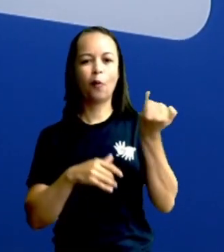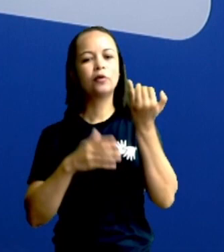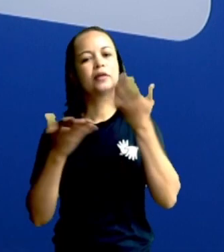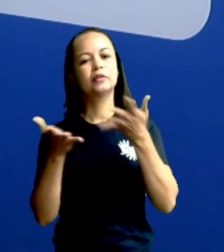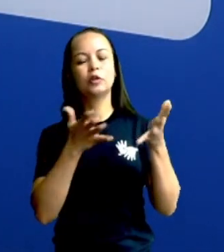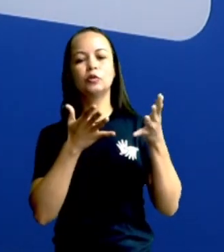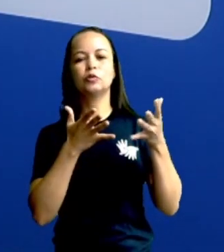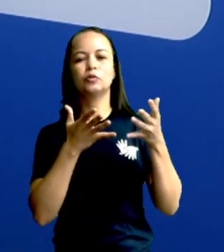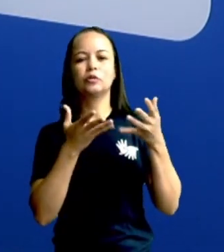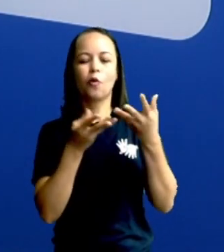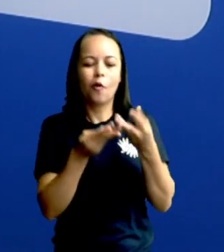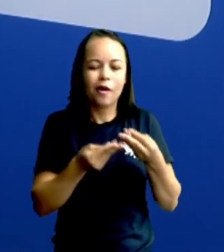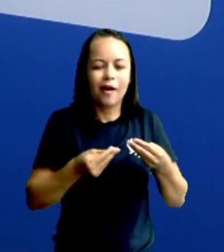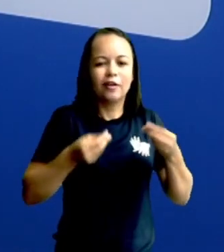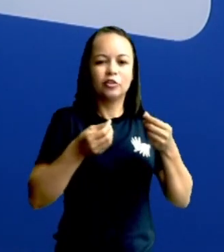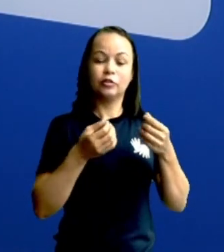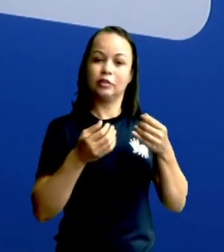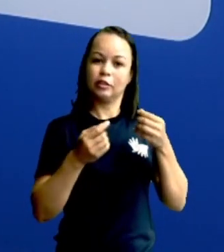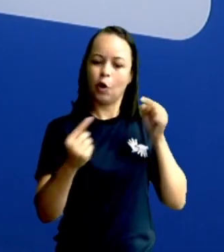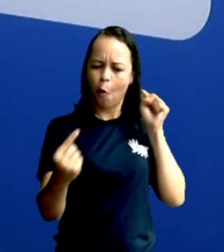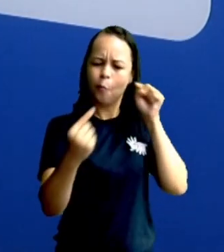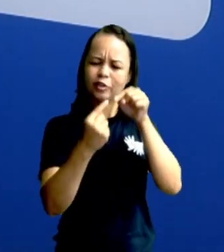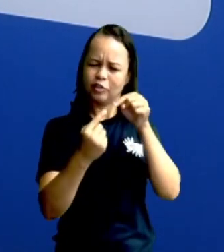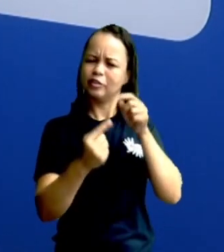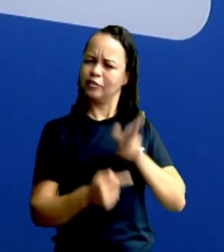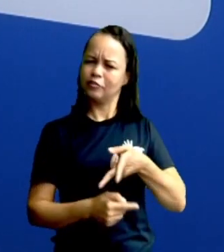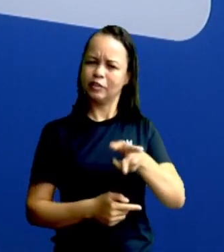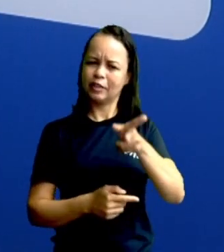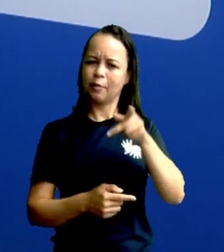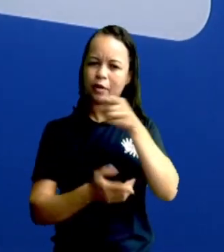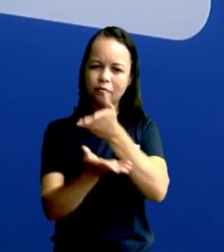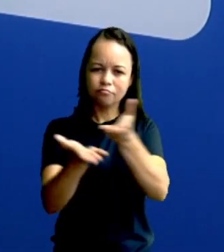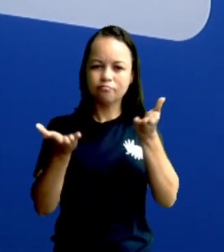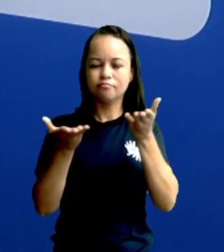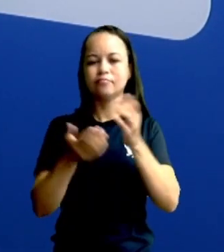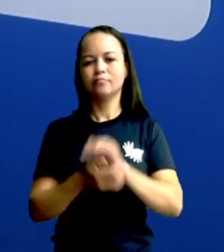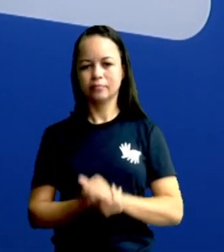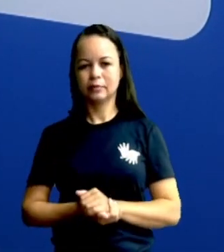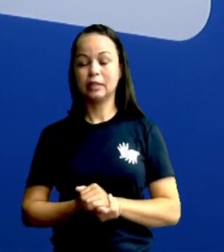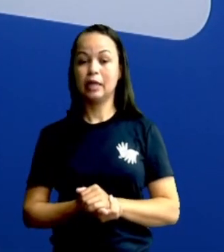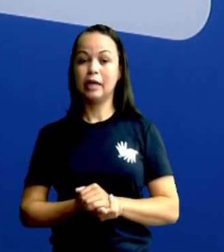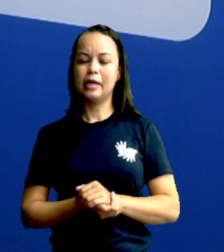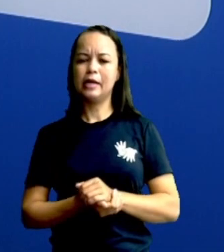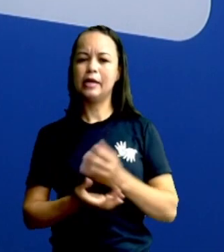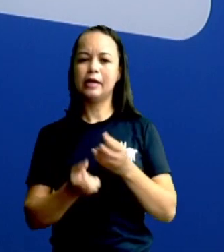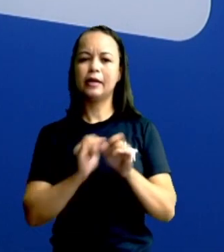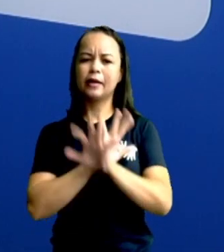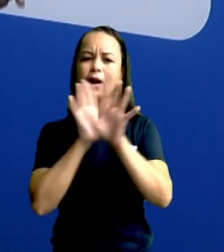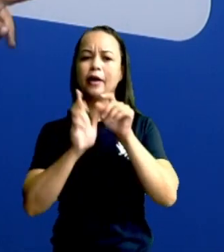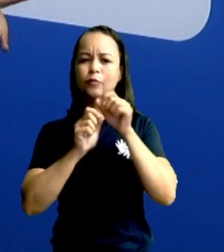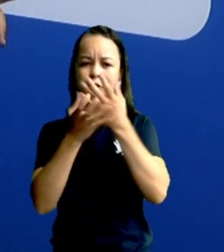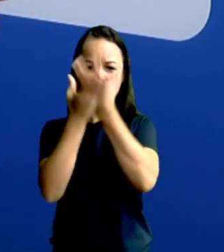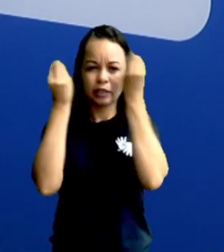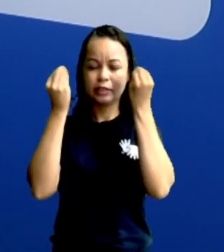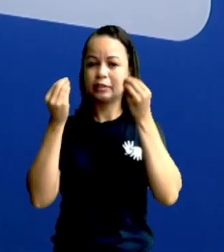Todo e qualquer gasto de energia aqui tem um objetivo. É você. E claro, para a gente não deixar de esquecer que nós não viemos